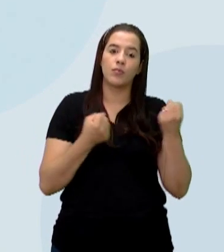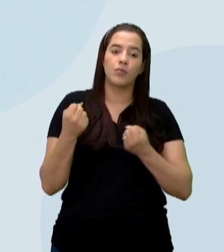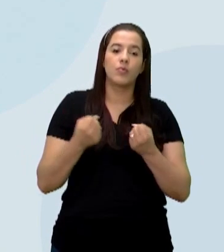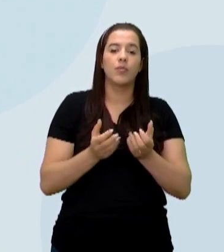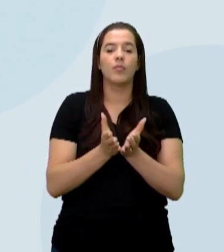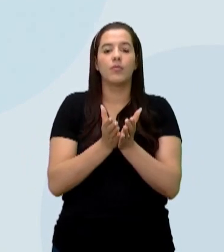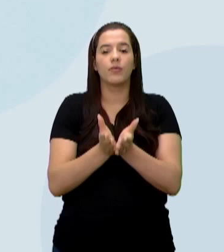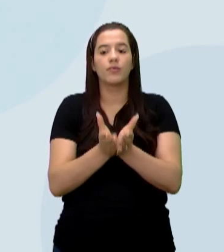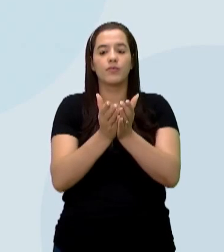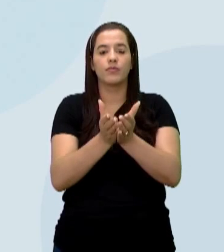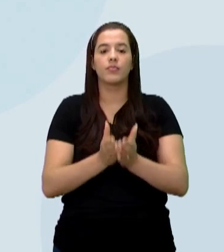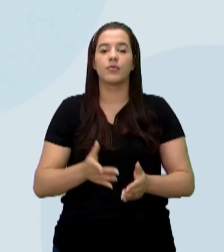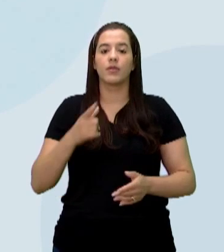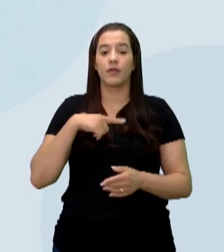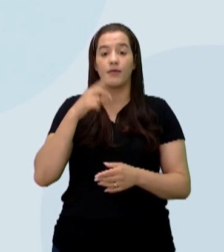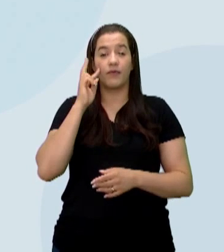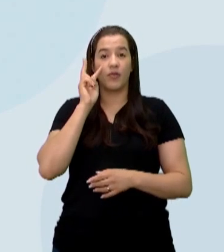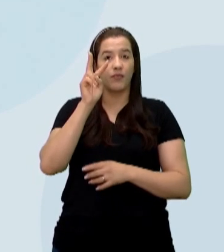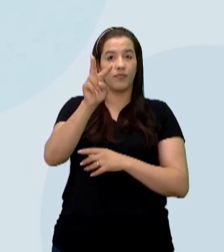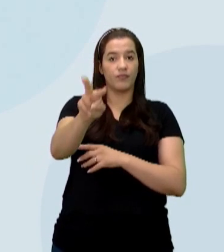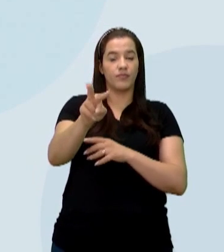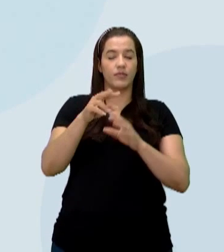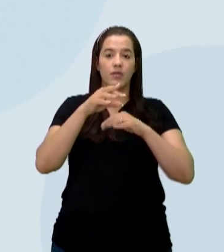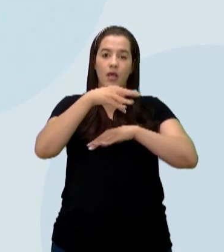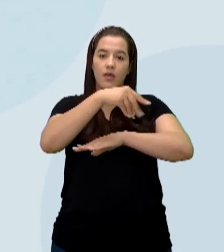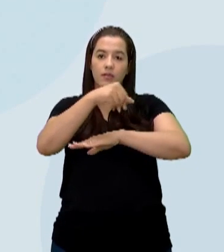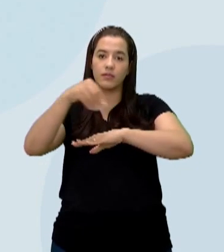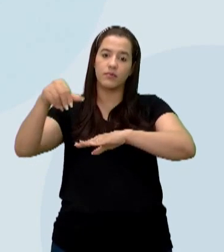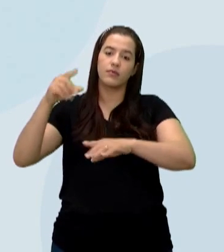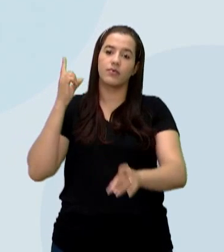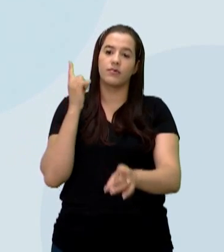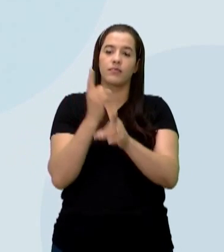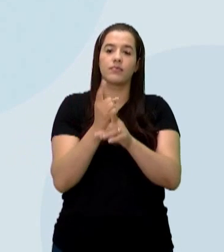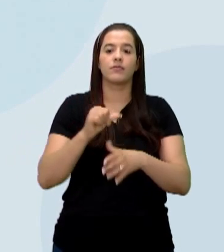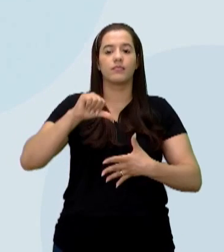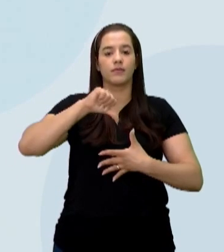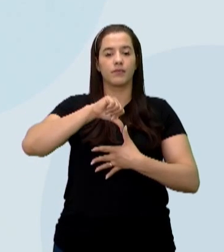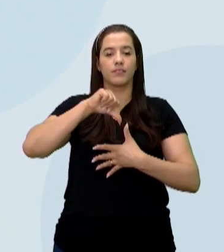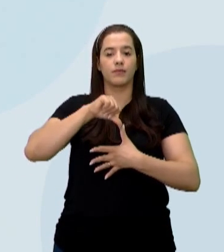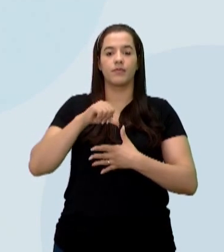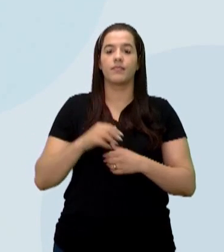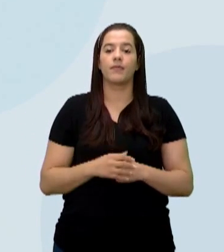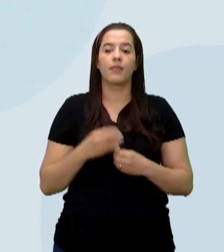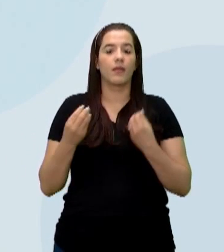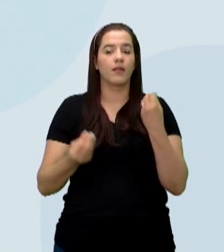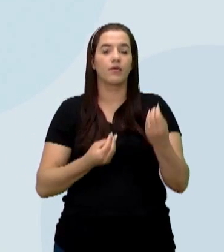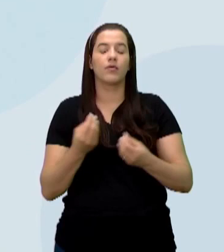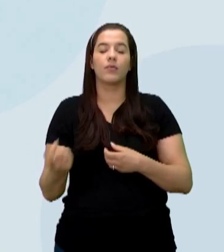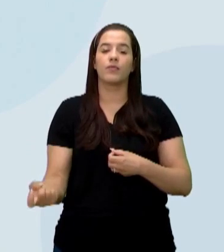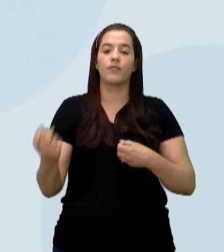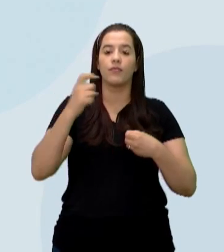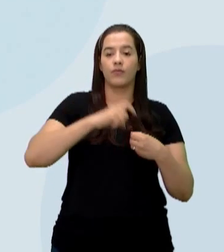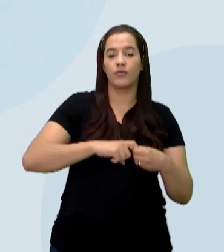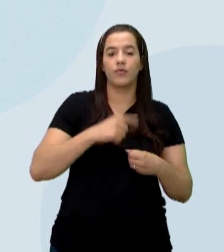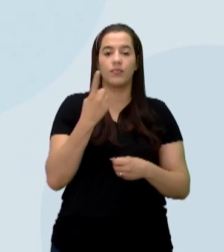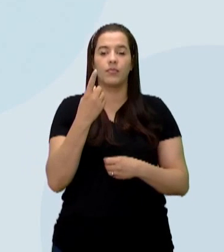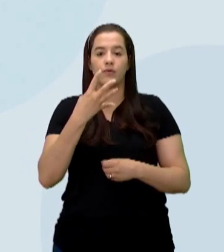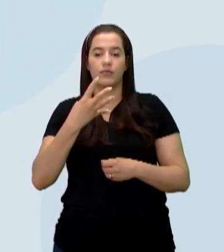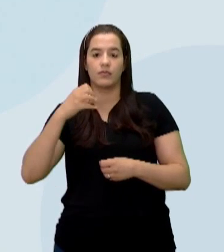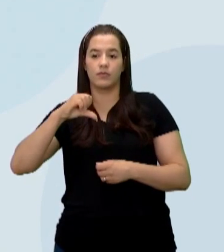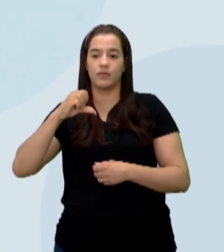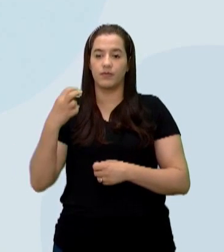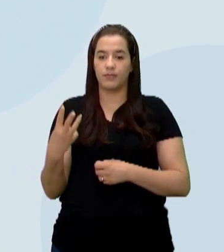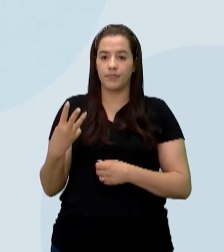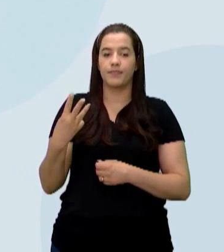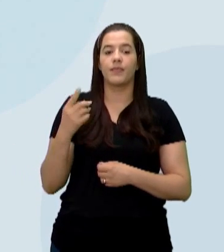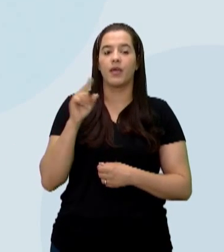vista! Então, estava descoberta a América. Colombo voltou à Espanha em março de